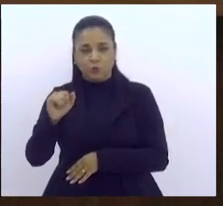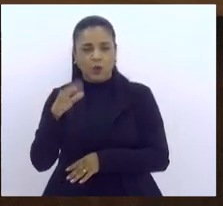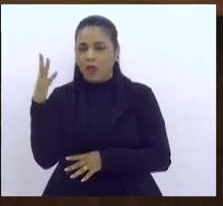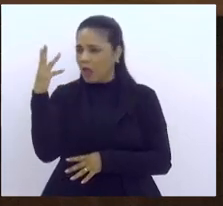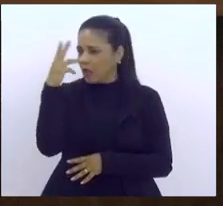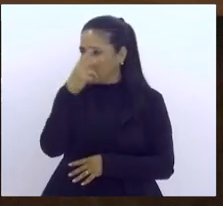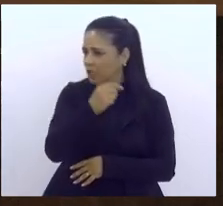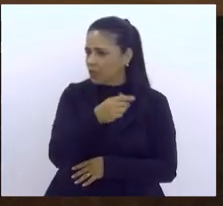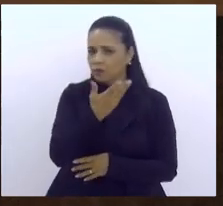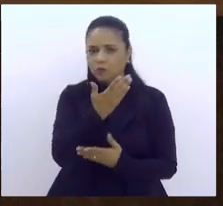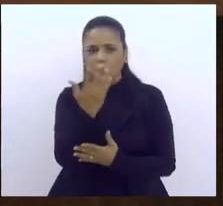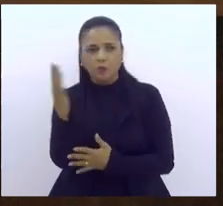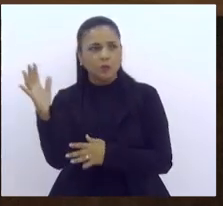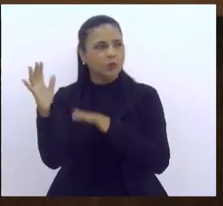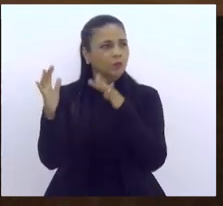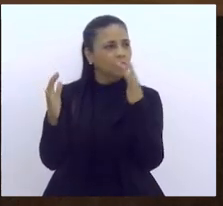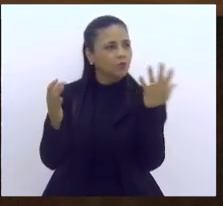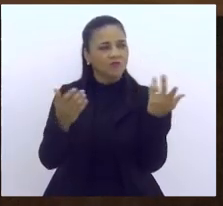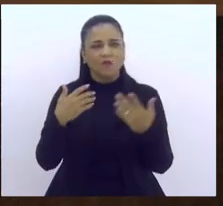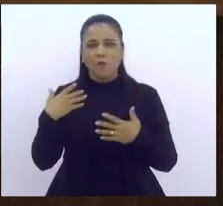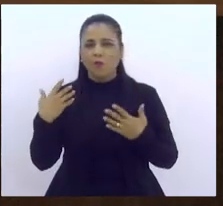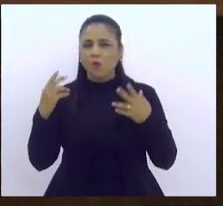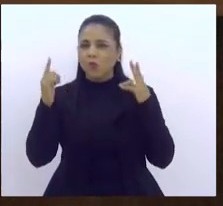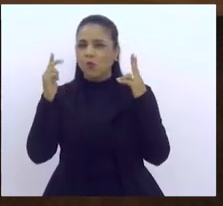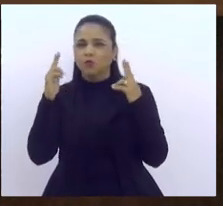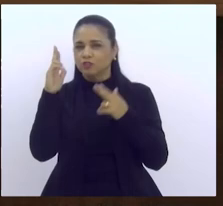lindo. Vamos curtir um pouquinho isso aqui.